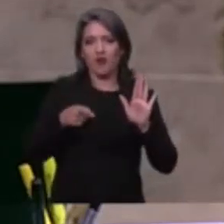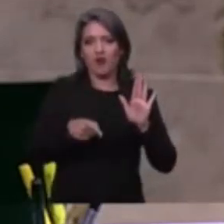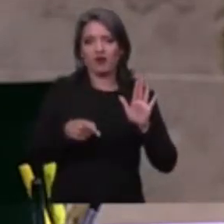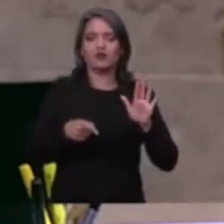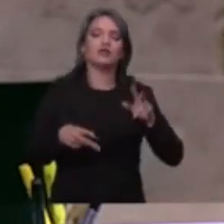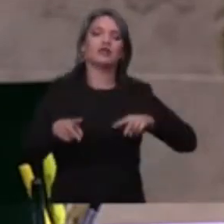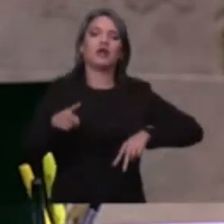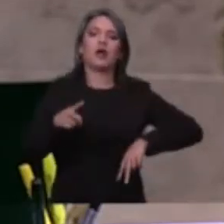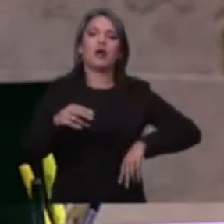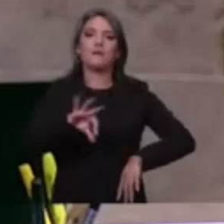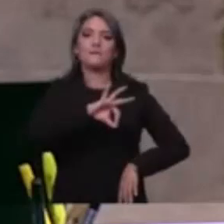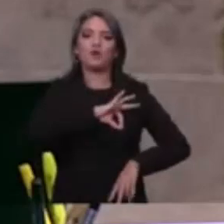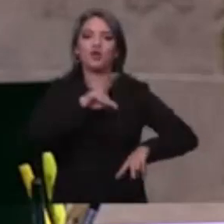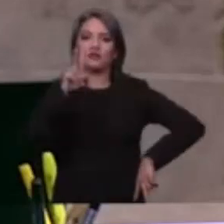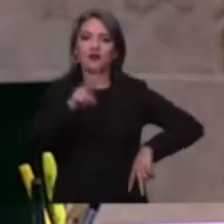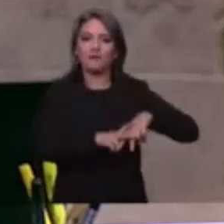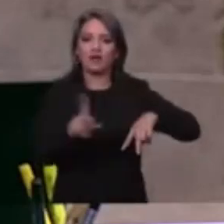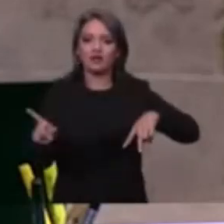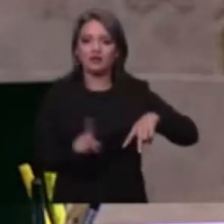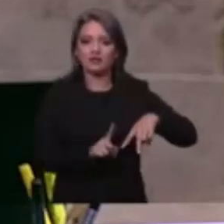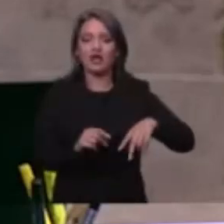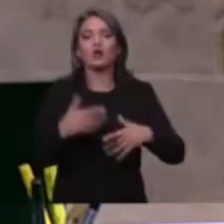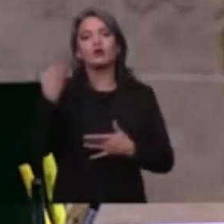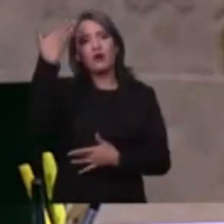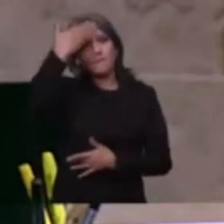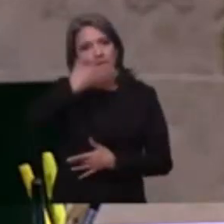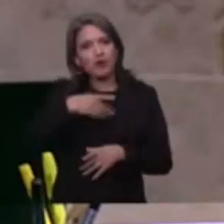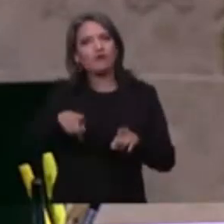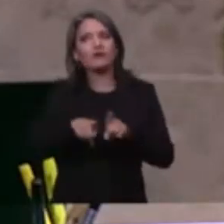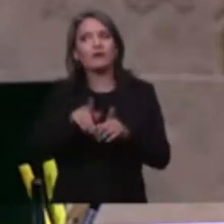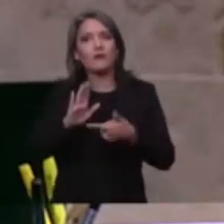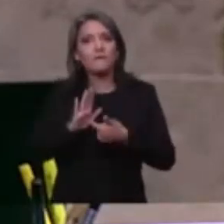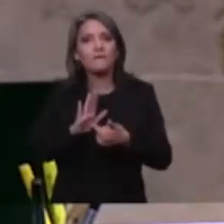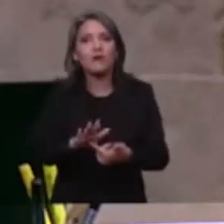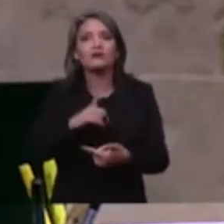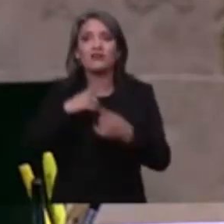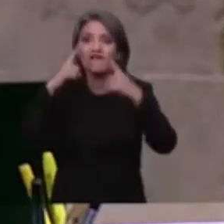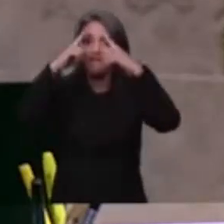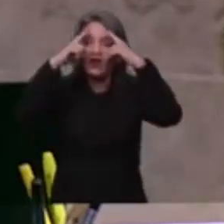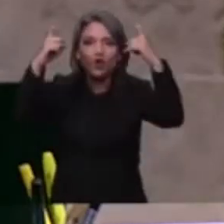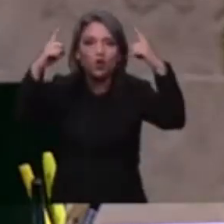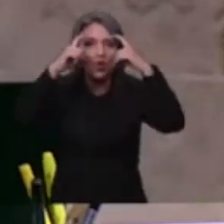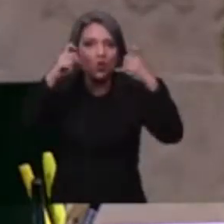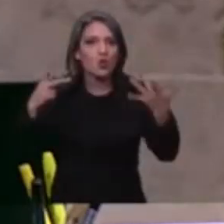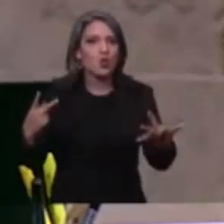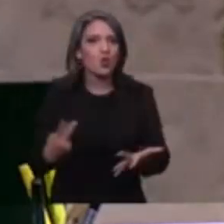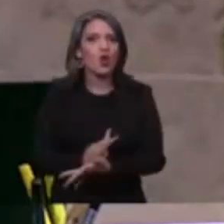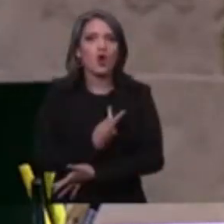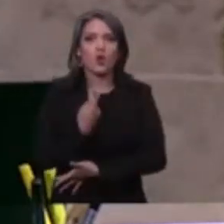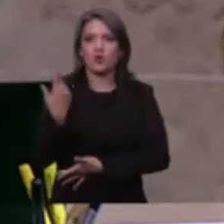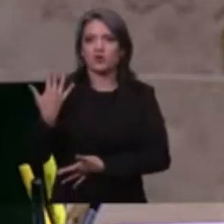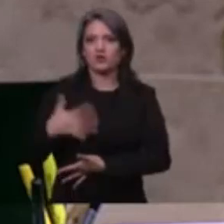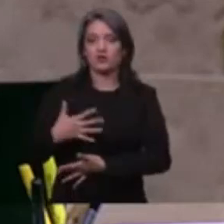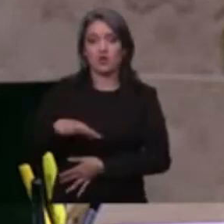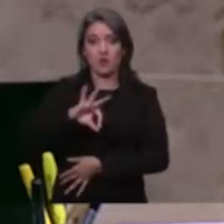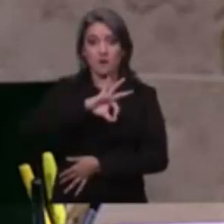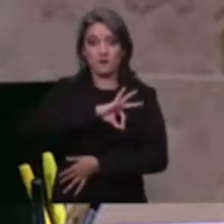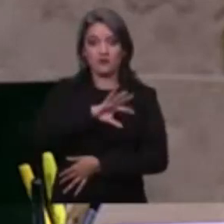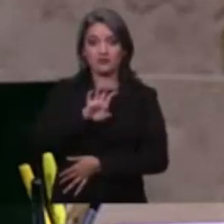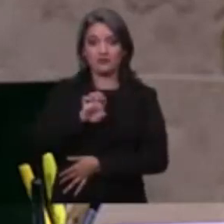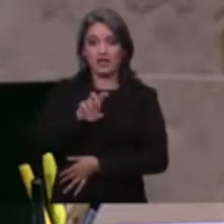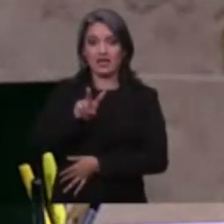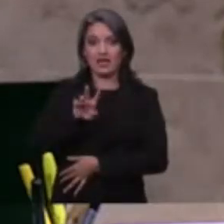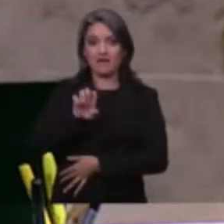Polícia Legislativa, a prova testemunhal corrobora a violência do episódio. O policial legislativo